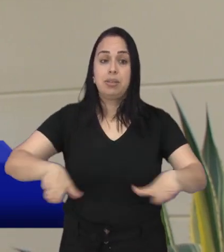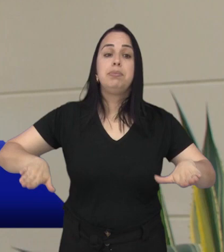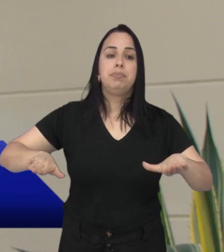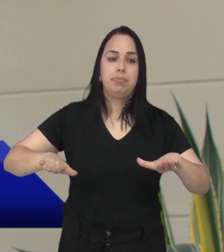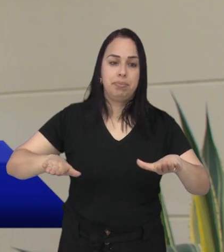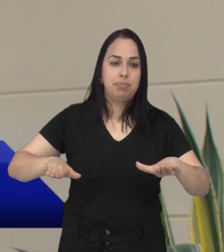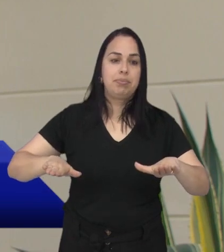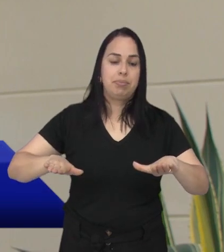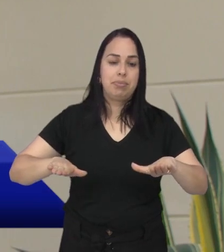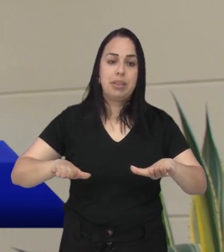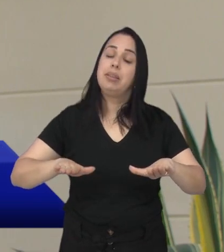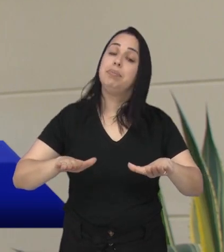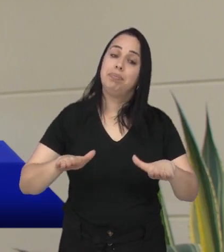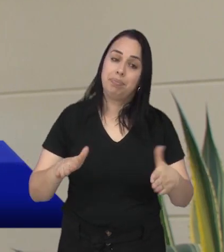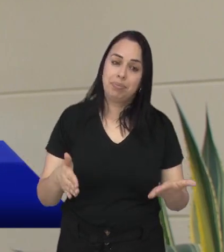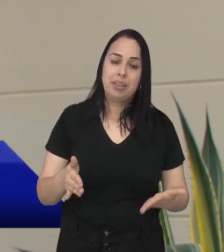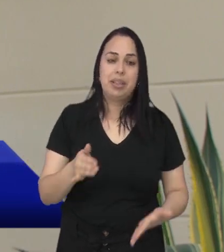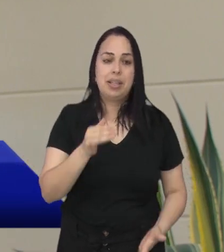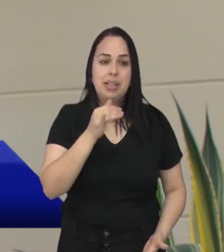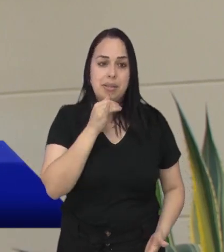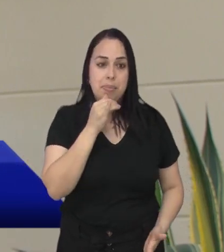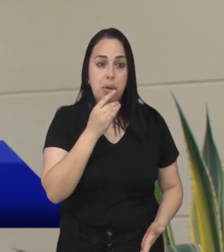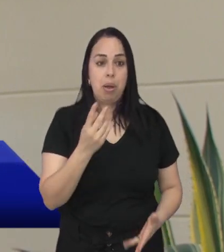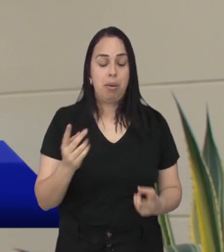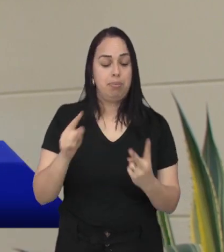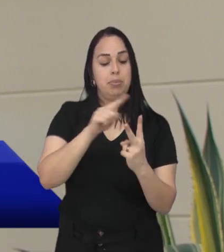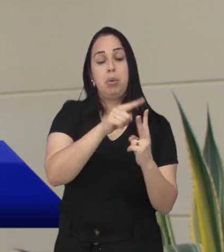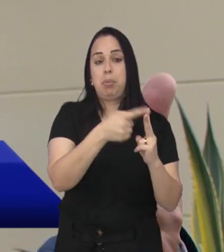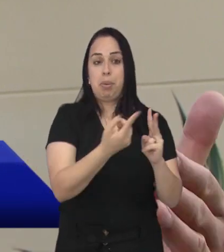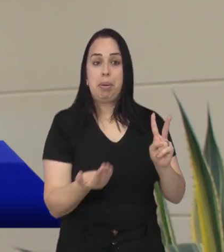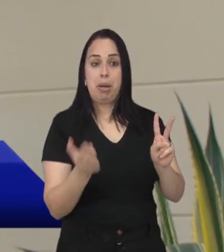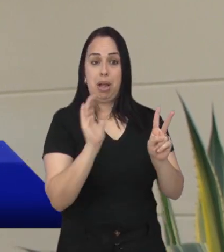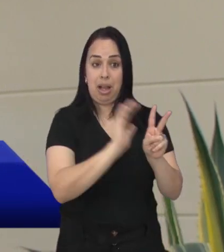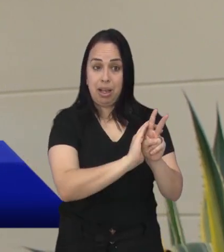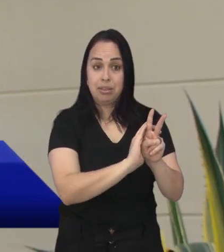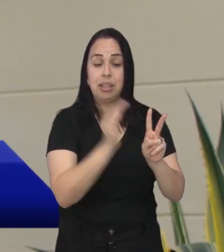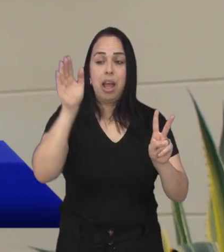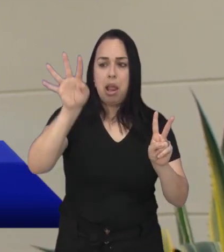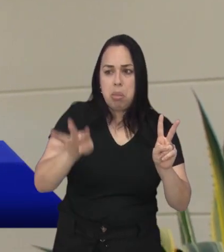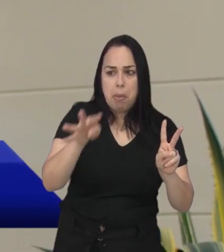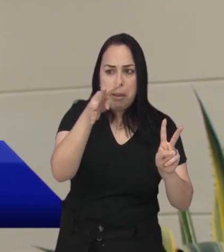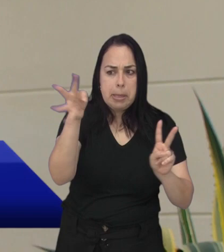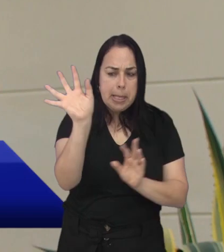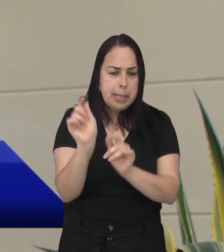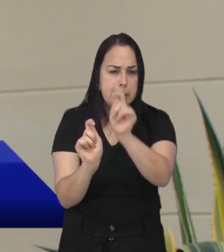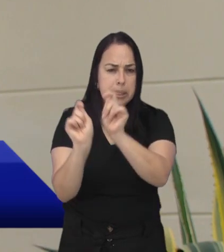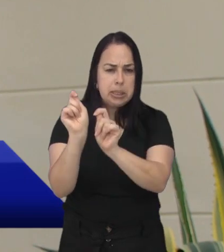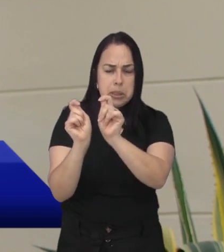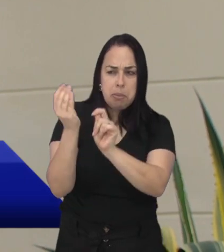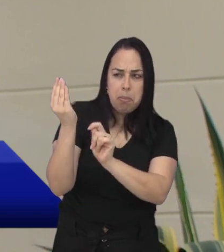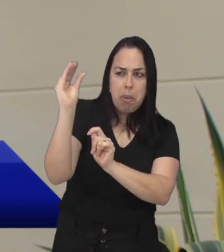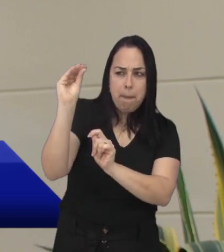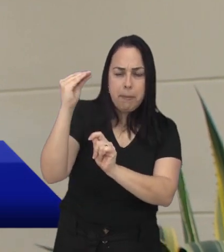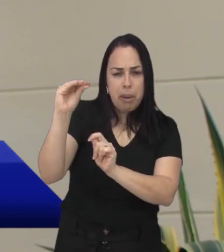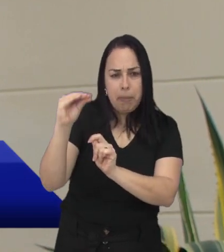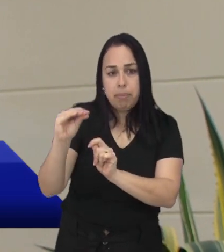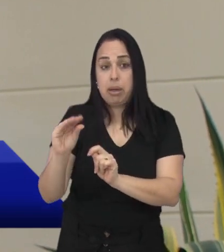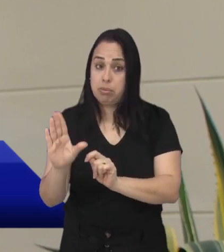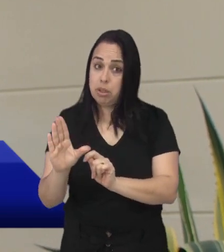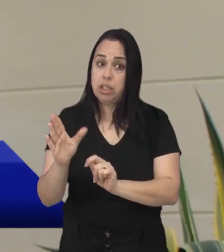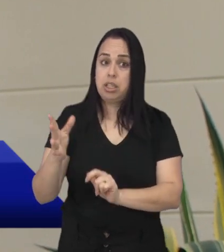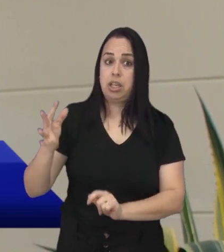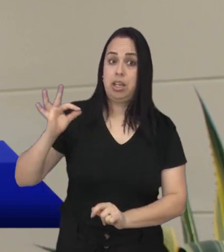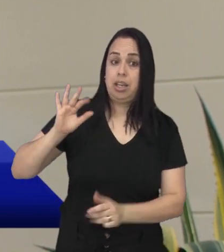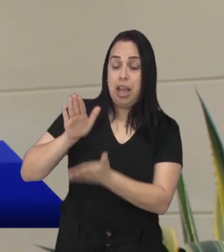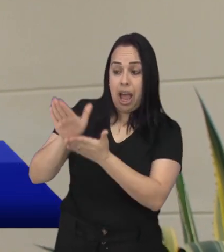mesmo até uma criança. Por exemplo, um casal, ele tem uma planilha de controle de tudo o que ganha, de tudo o que